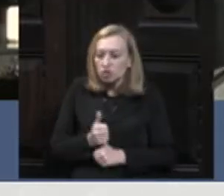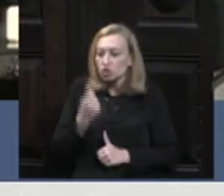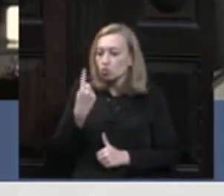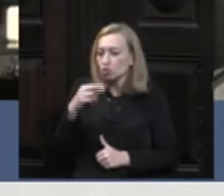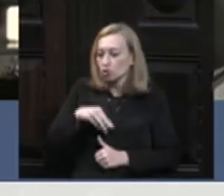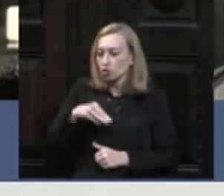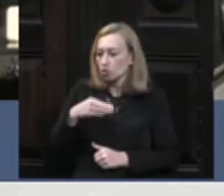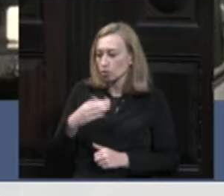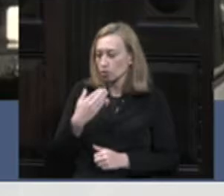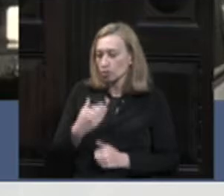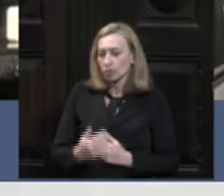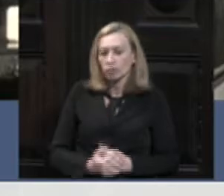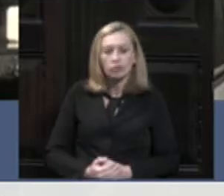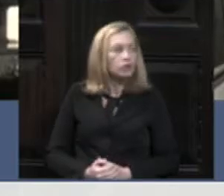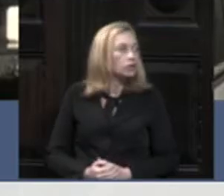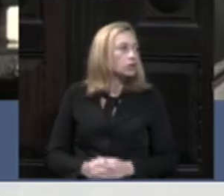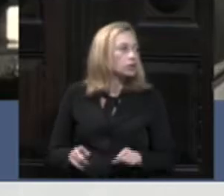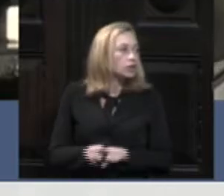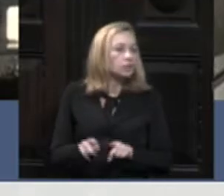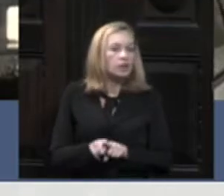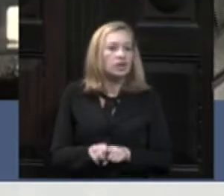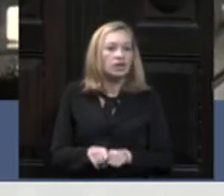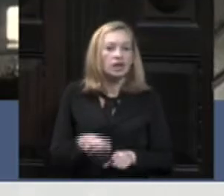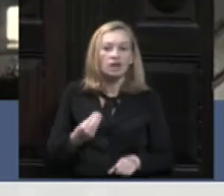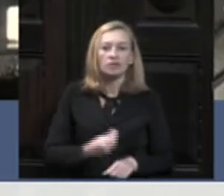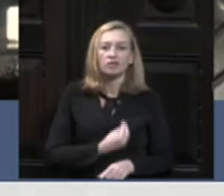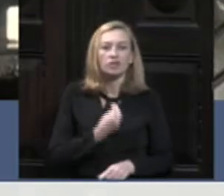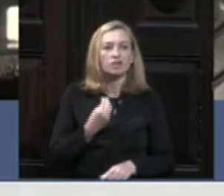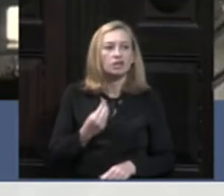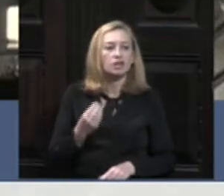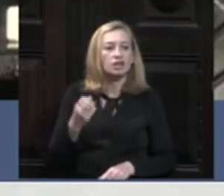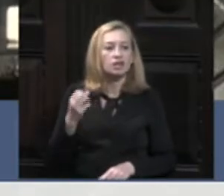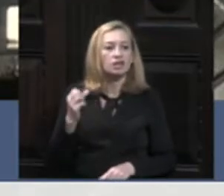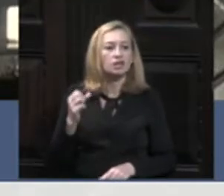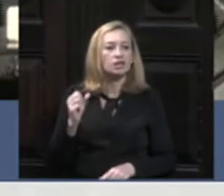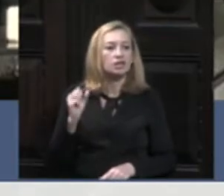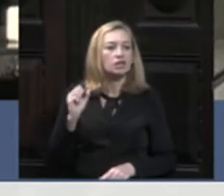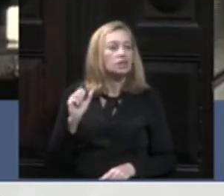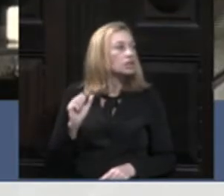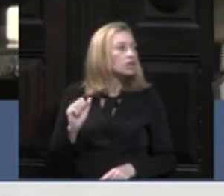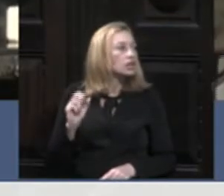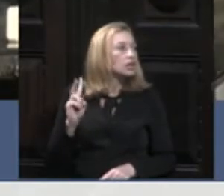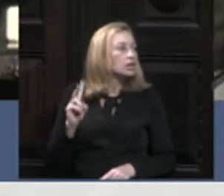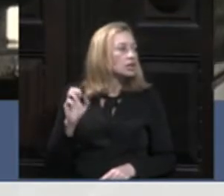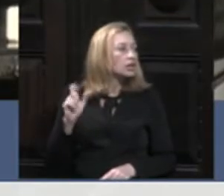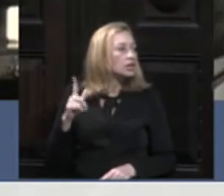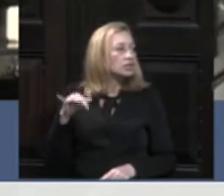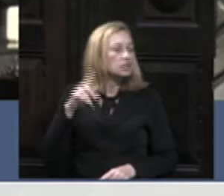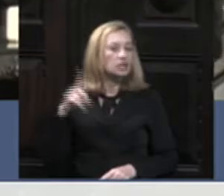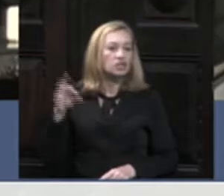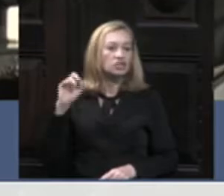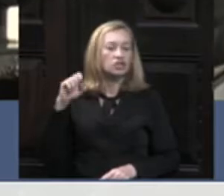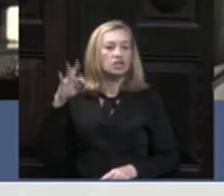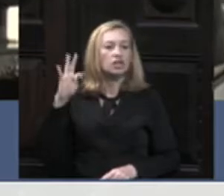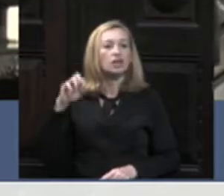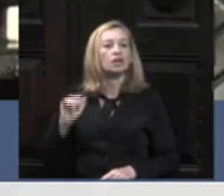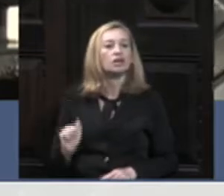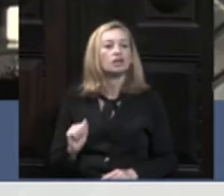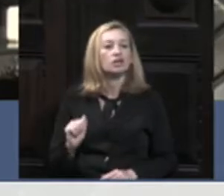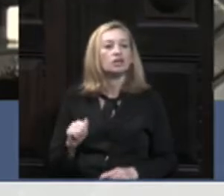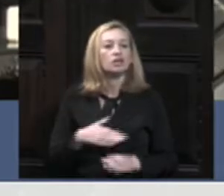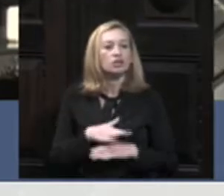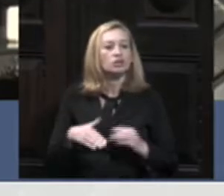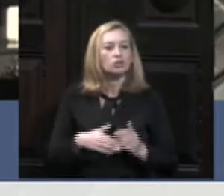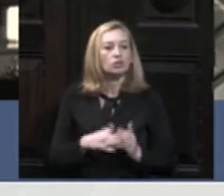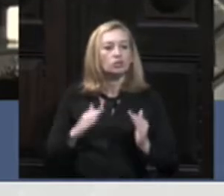aqui. Saudar também a presença da Luciana, Elisângela, do Antônio e do Almir aqui presente, representando os moradores de Sambaetiba e Itaboraí.